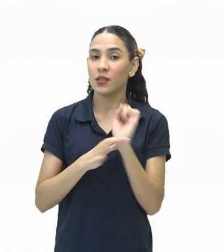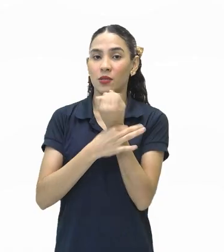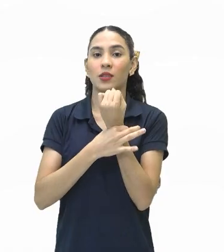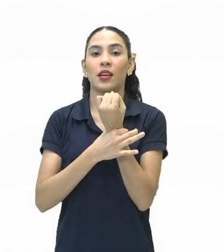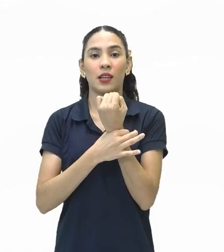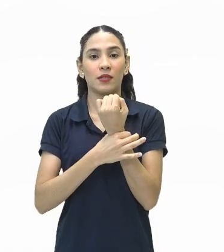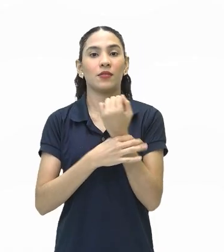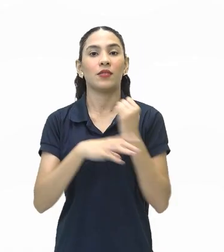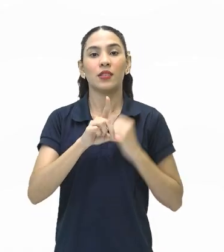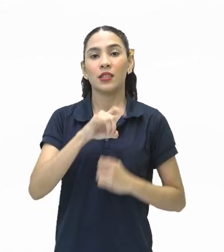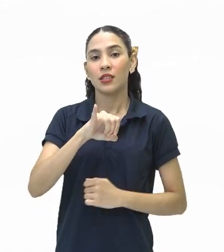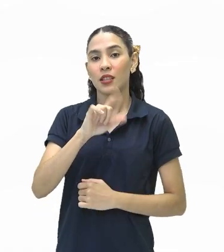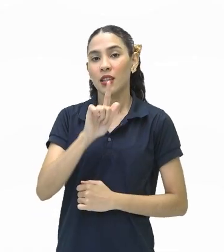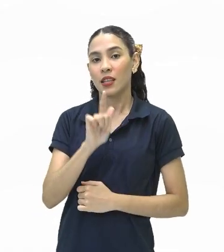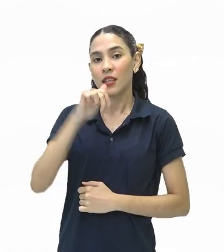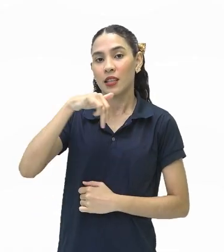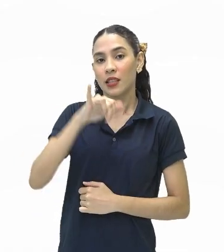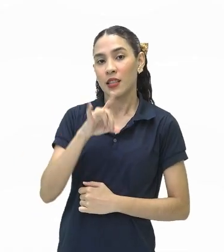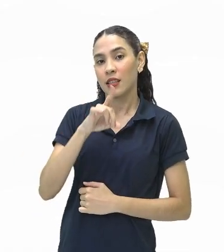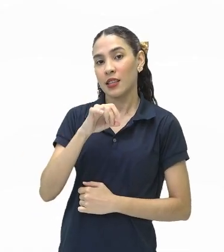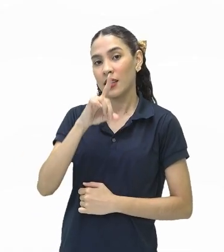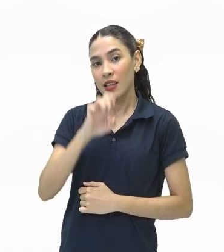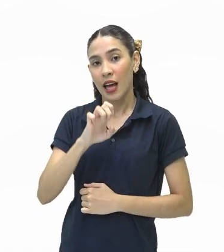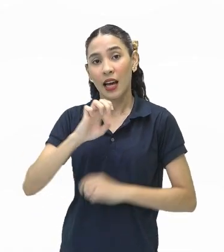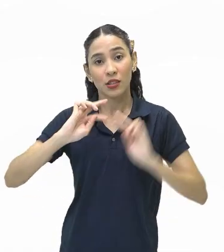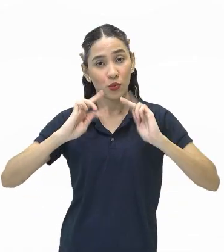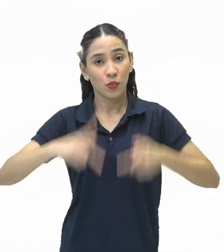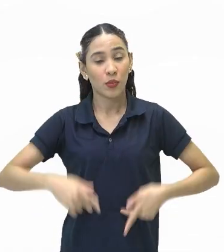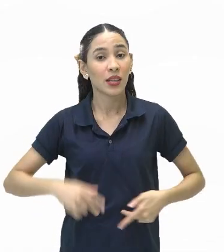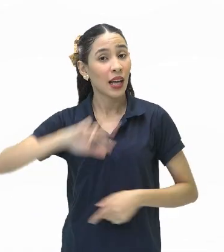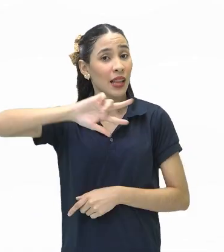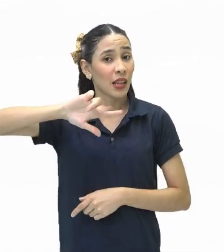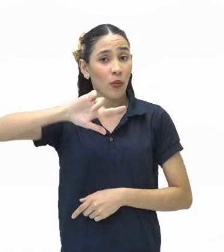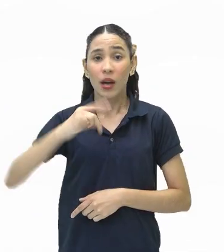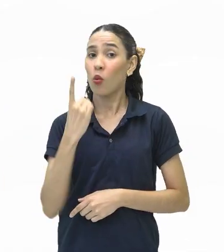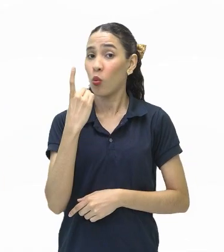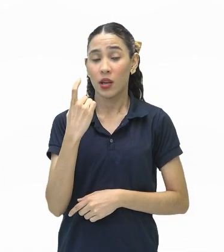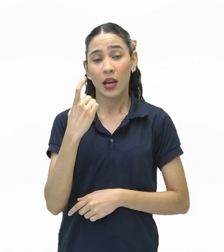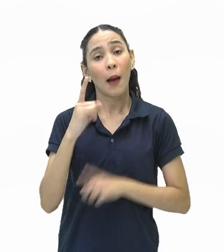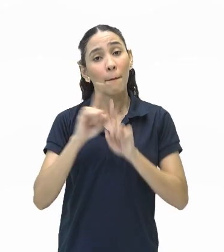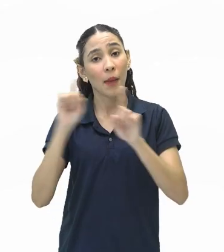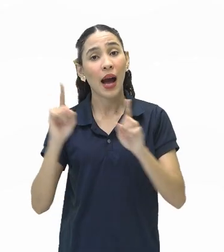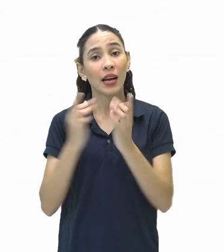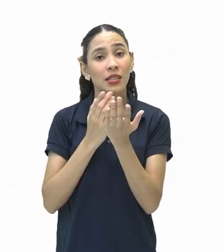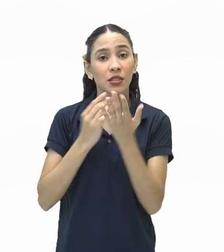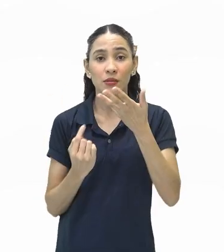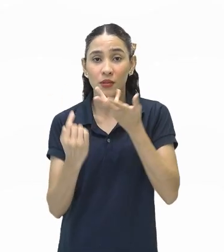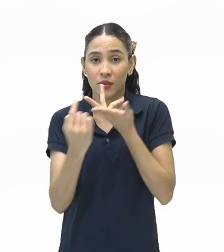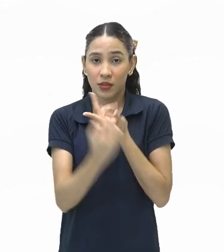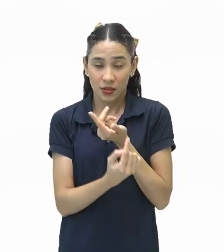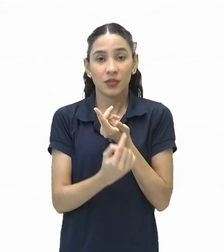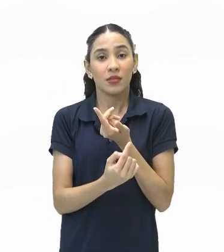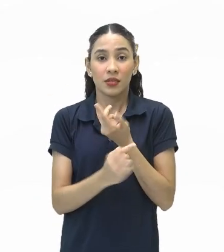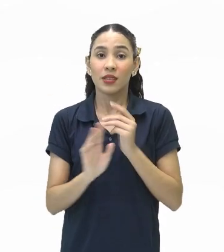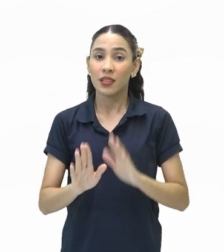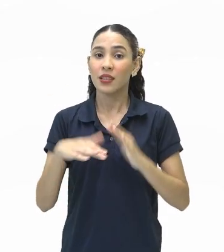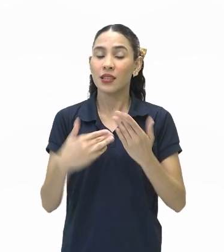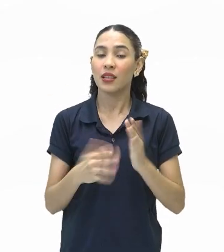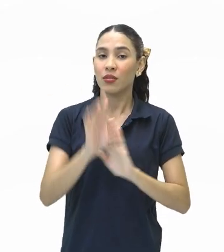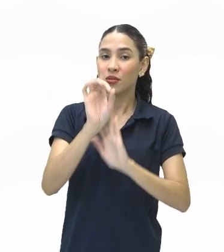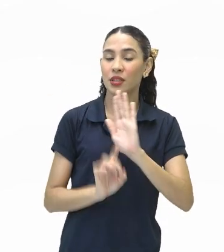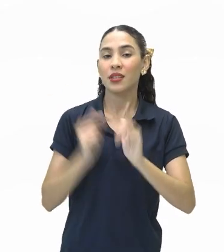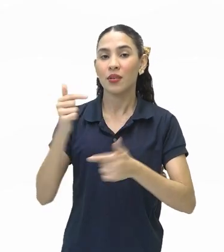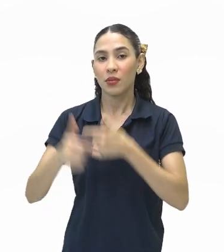assegurar a dignidade da pessoa humana. Não é única, né? Mas é uma das formas. Então, dessa forma, o direito